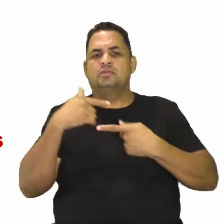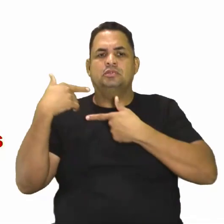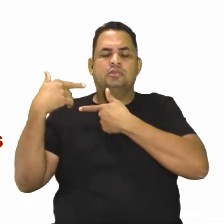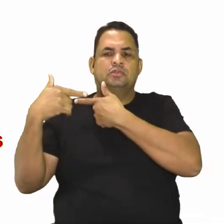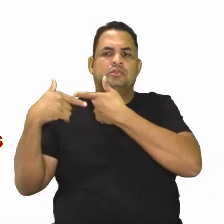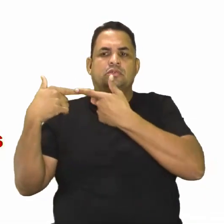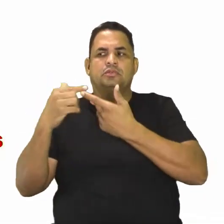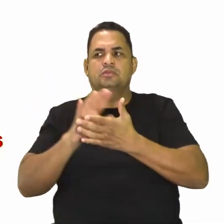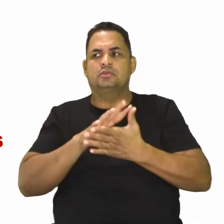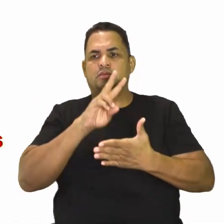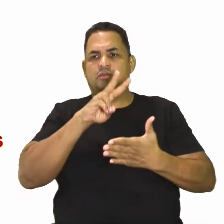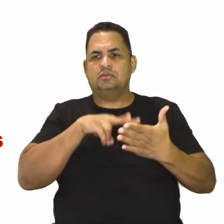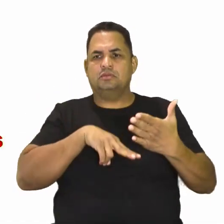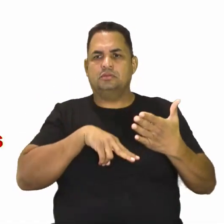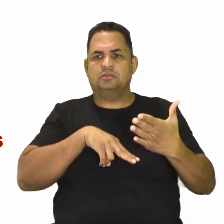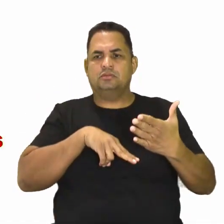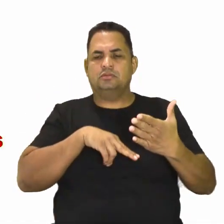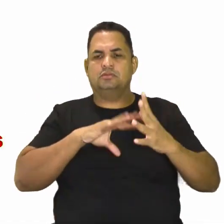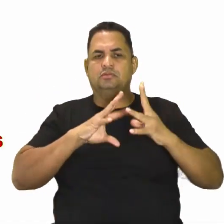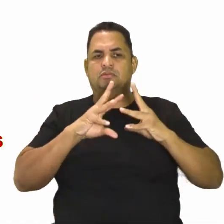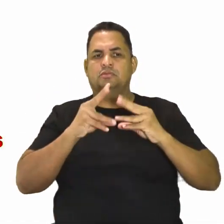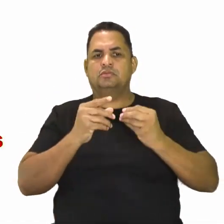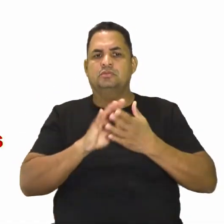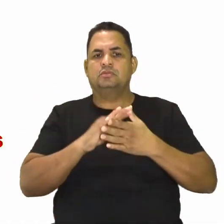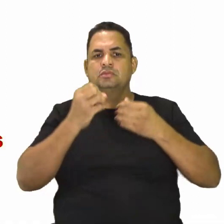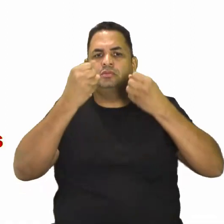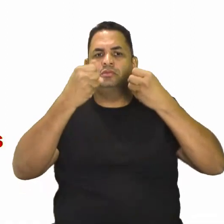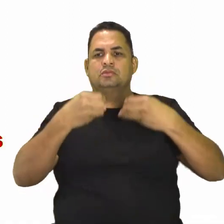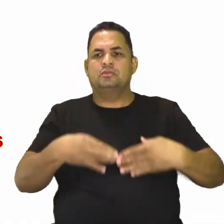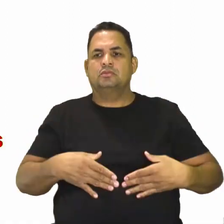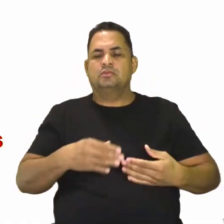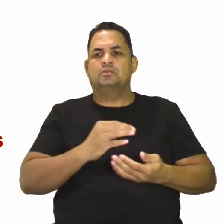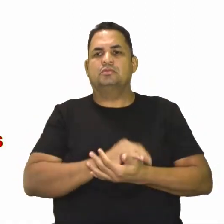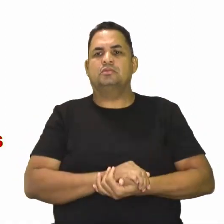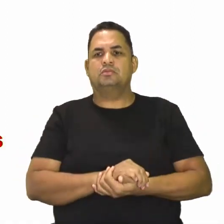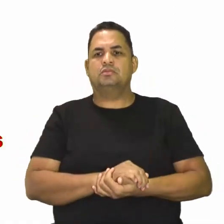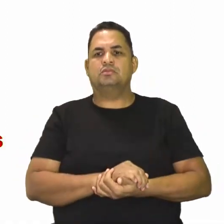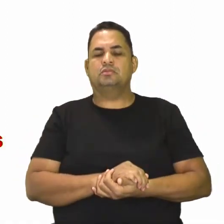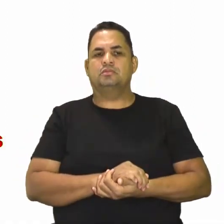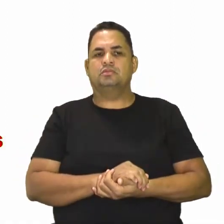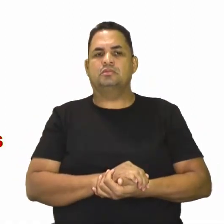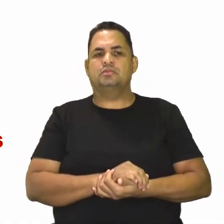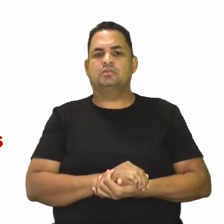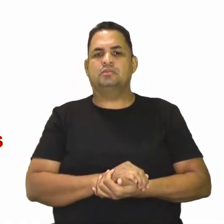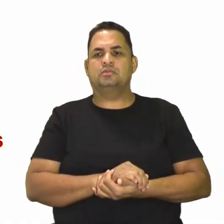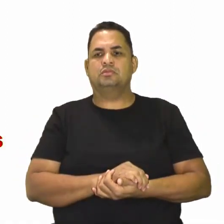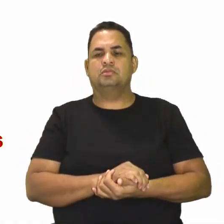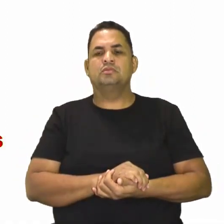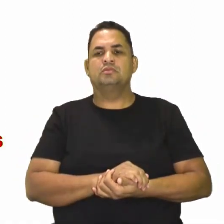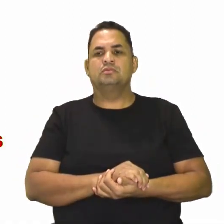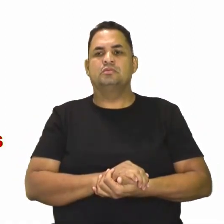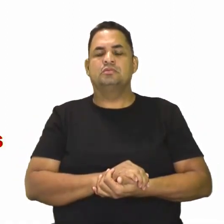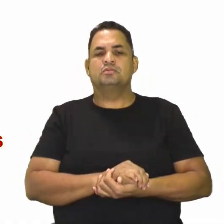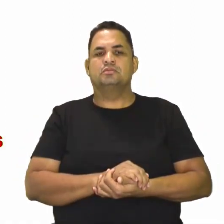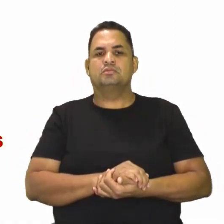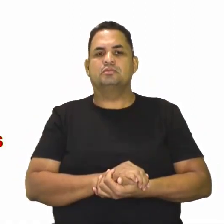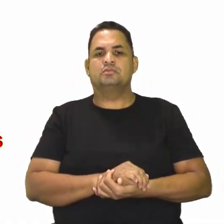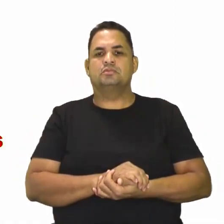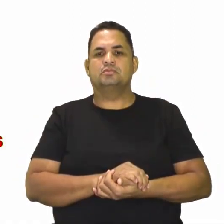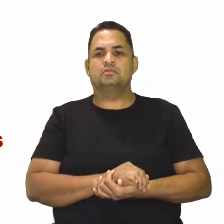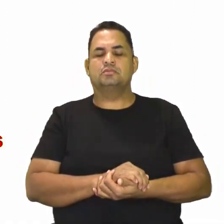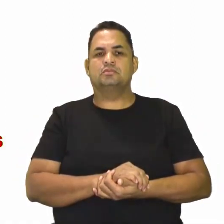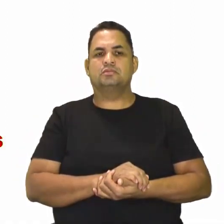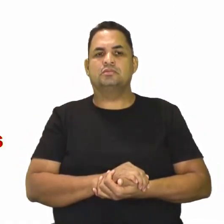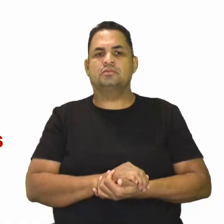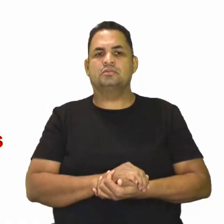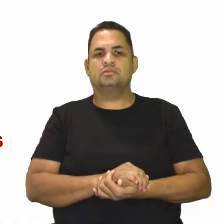Tradição. Eu vou ler tudo para depois eu explicar. Porque se eu começar a ler e explicar, aí eu não saio daqui 1 hora, só